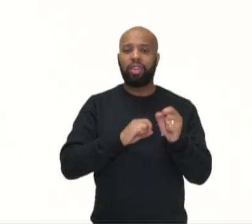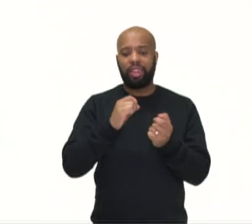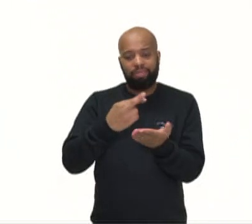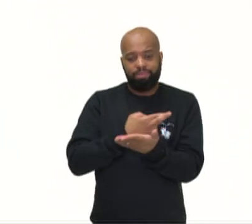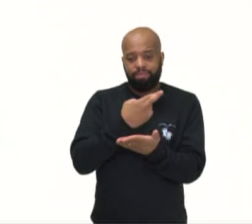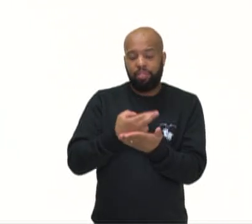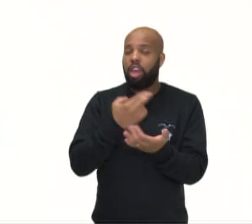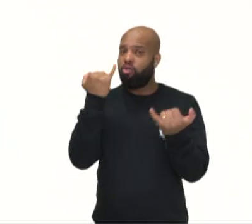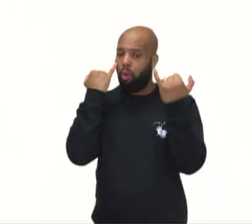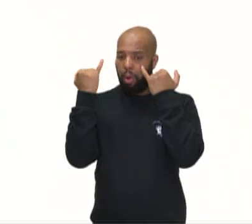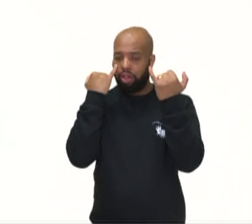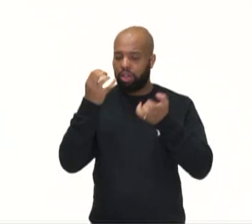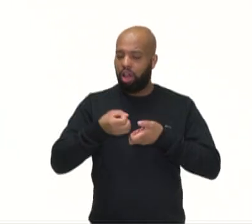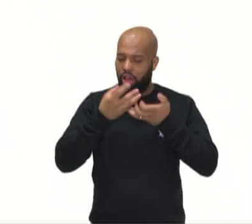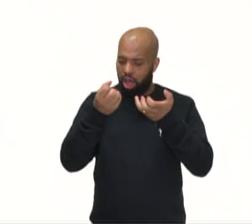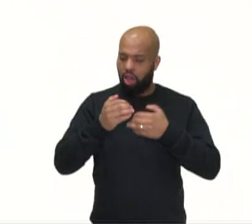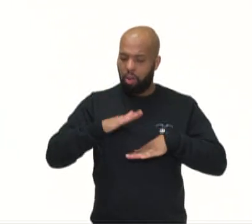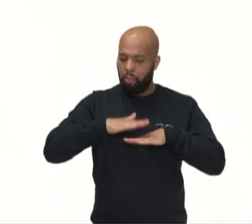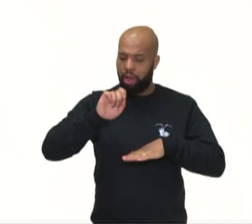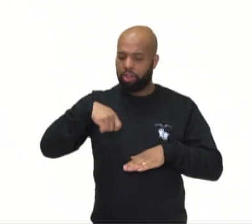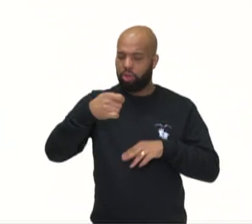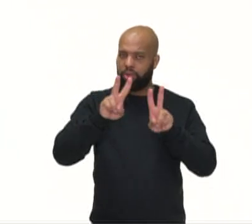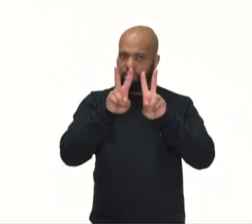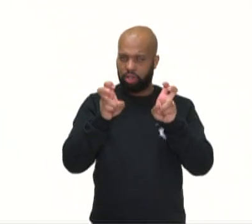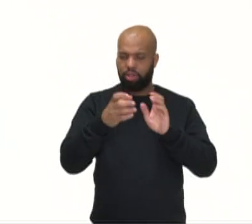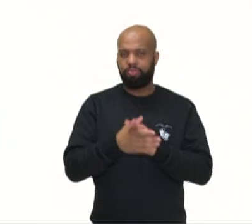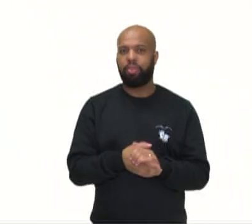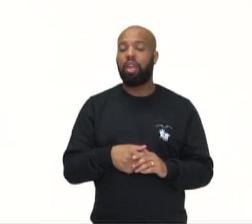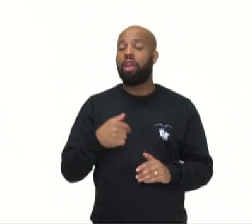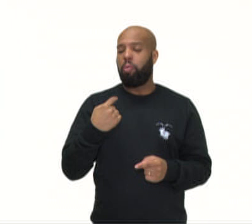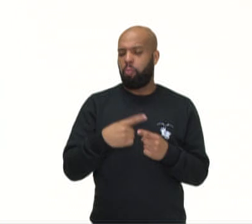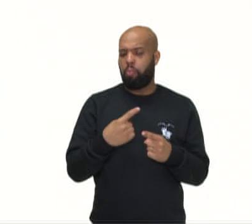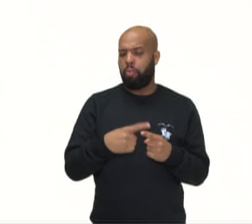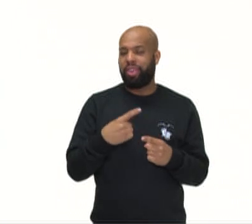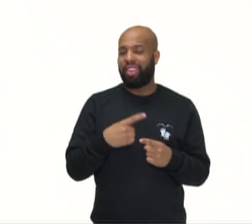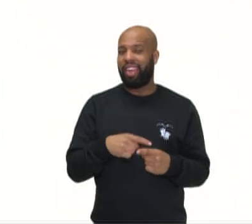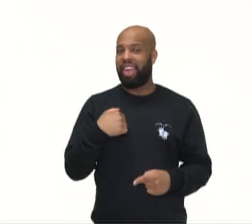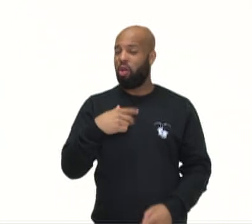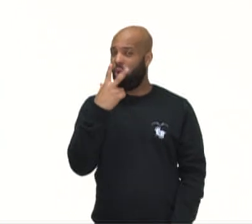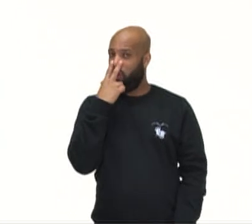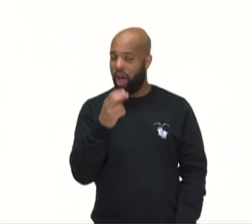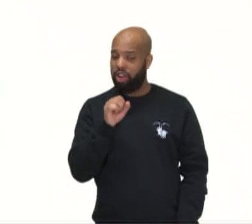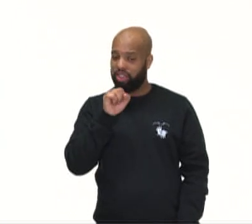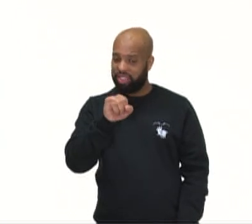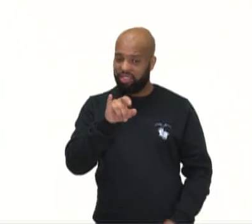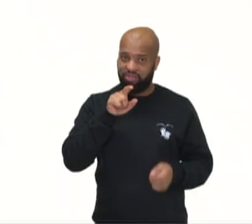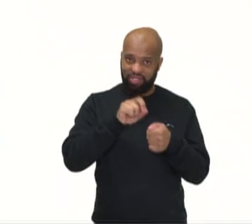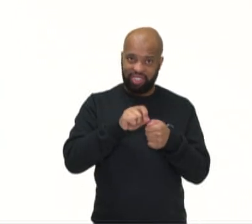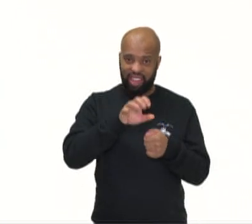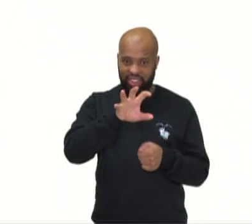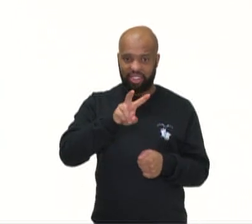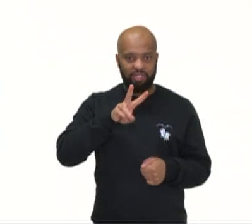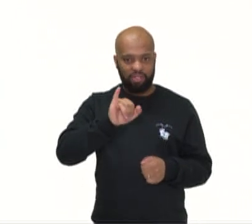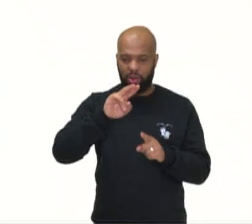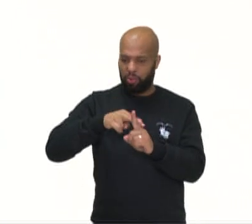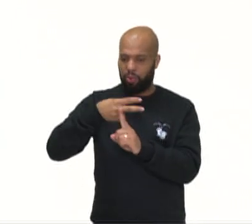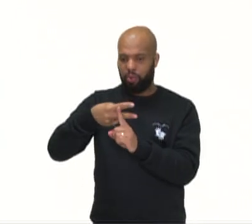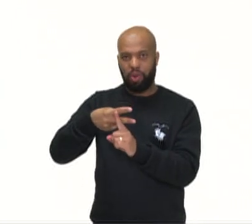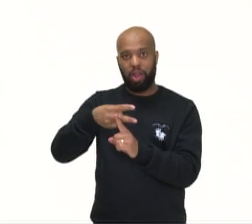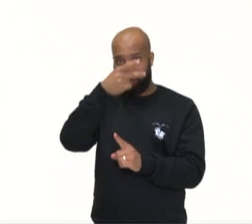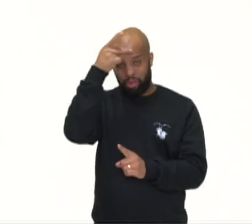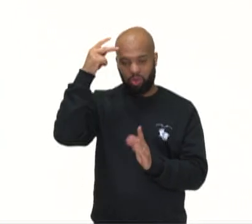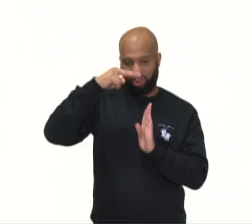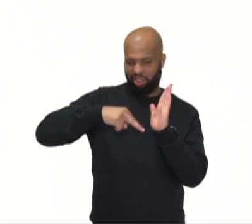informativa sobre o assunto. Acredito que com isso vai duplicar sua audiência.